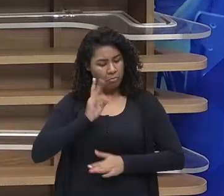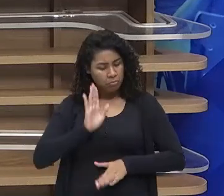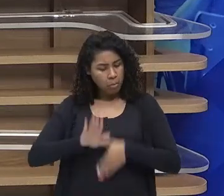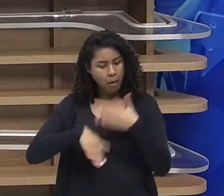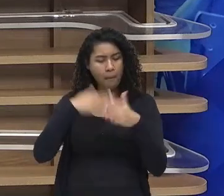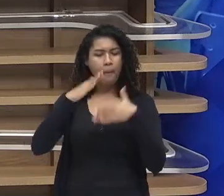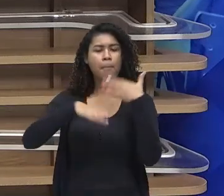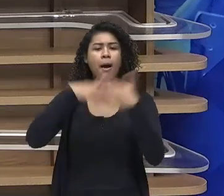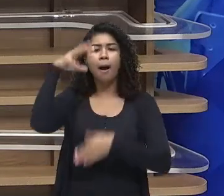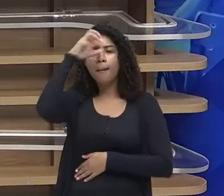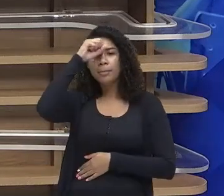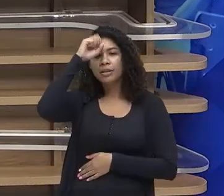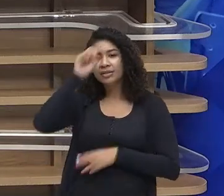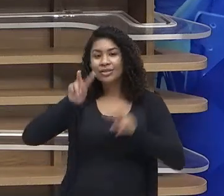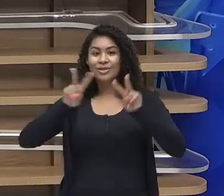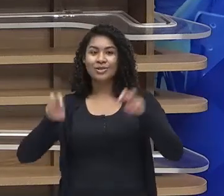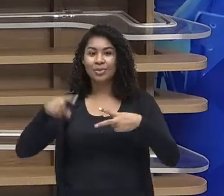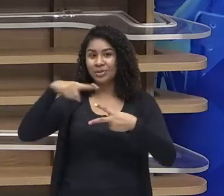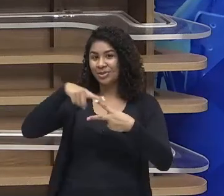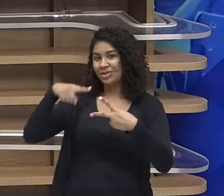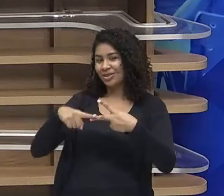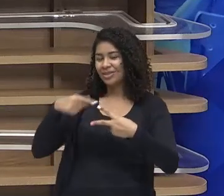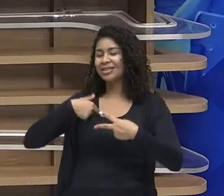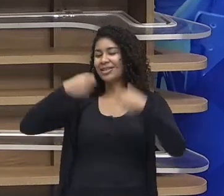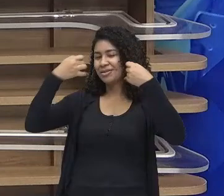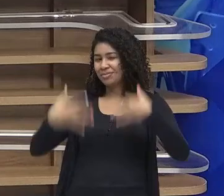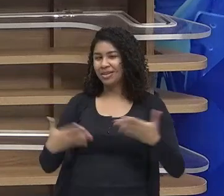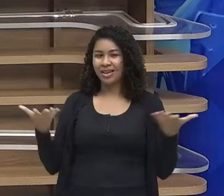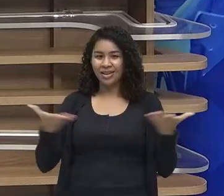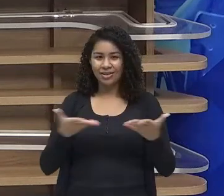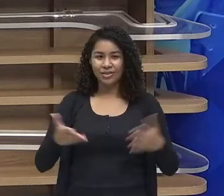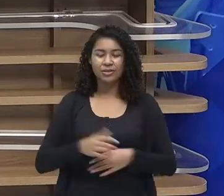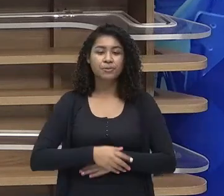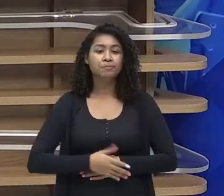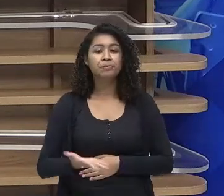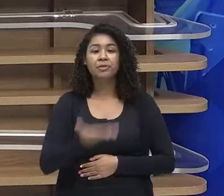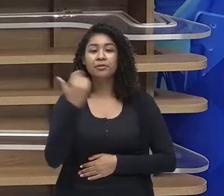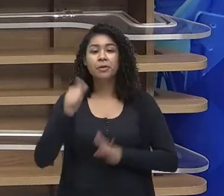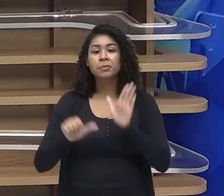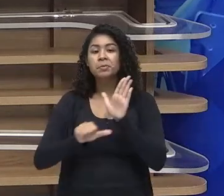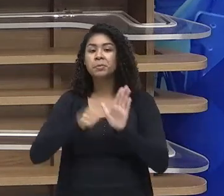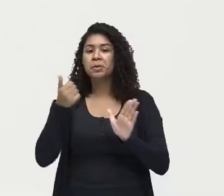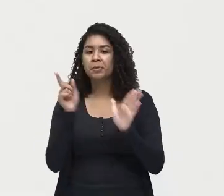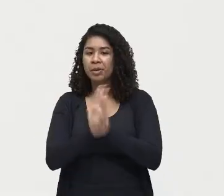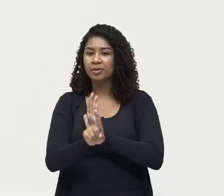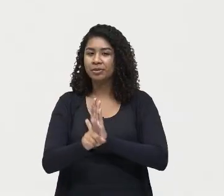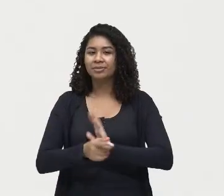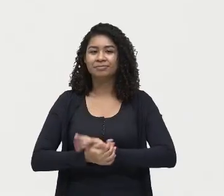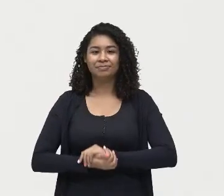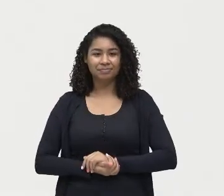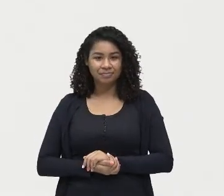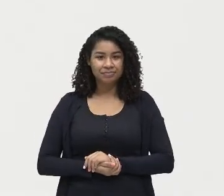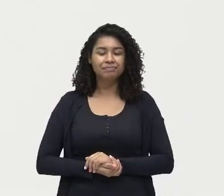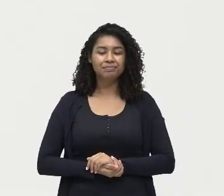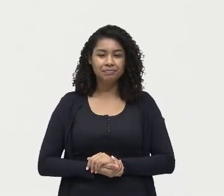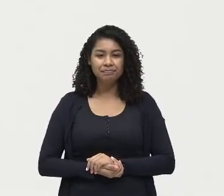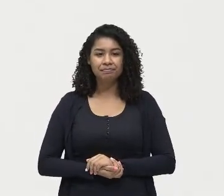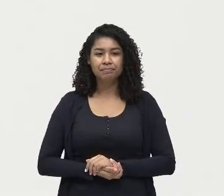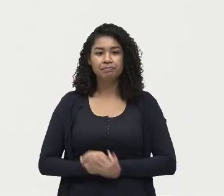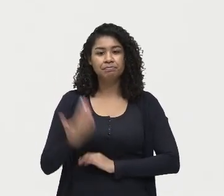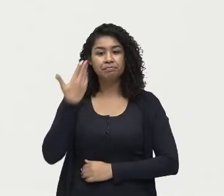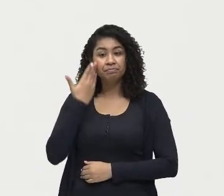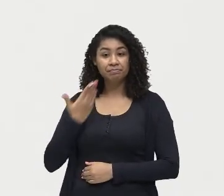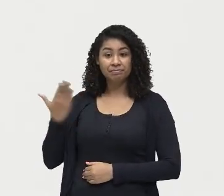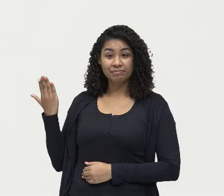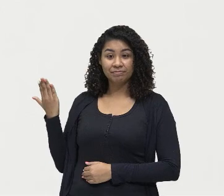a concessiva e a condicional, e a elas que nós vamos agora na primeira questão. Vamos lá. Olha o que temos então na nossa